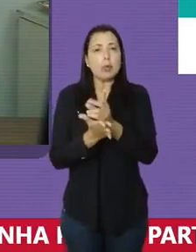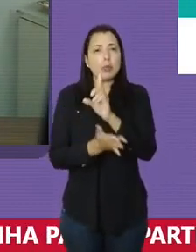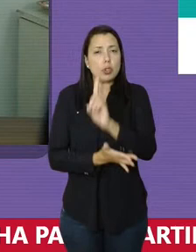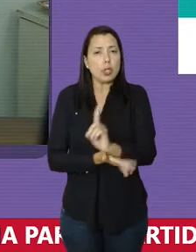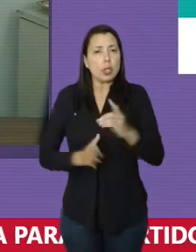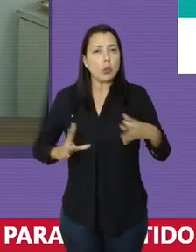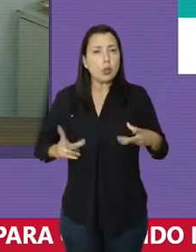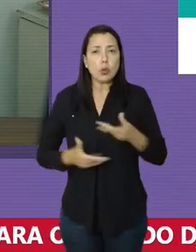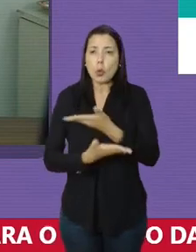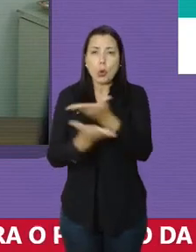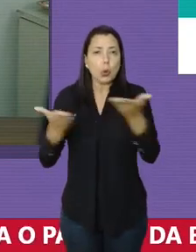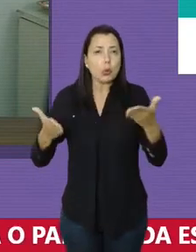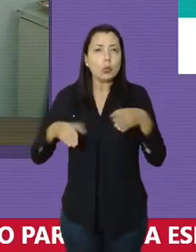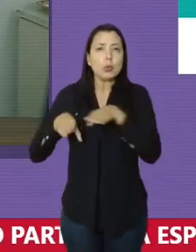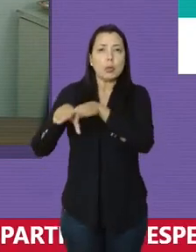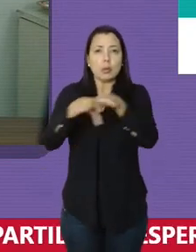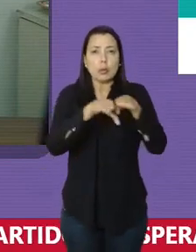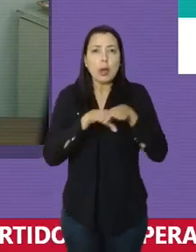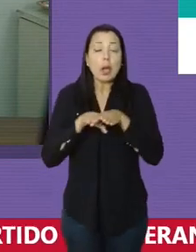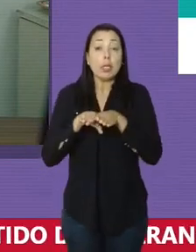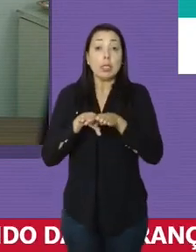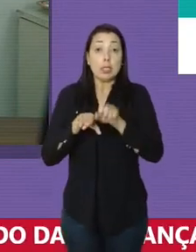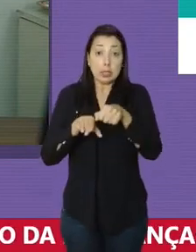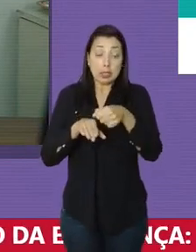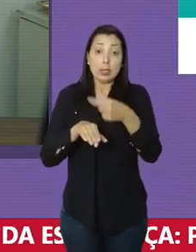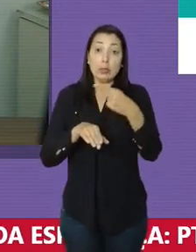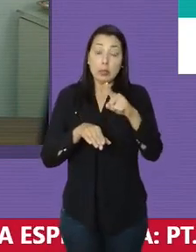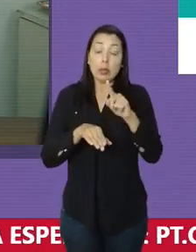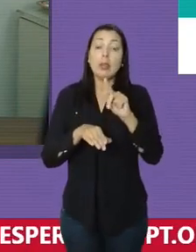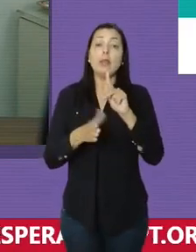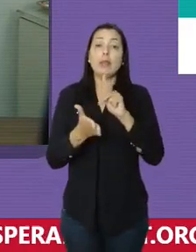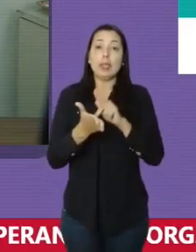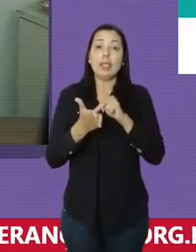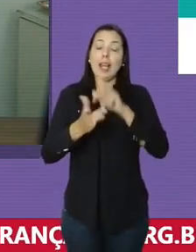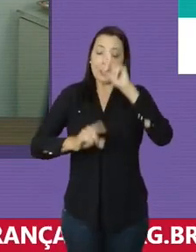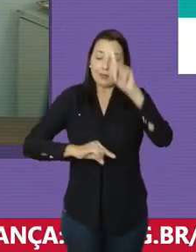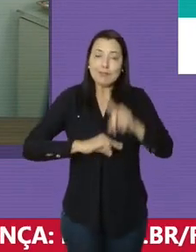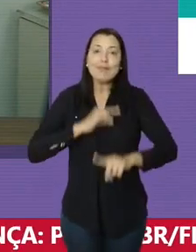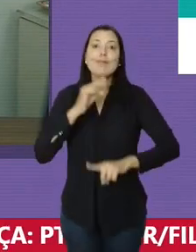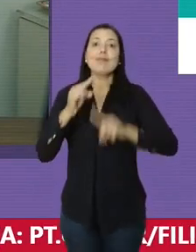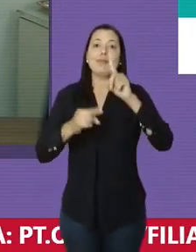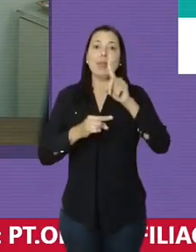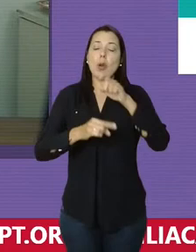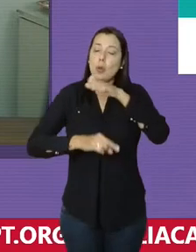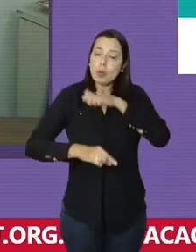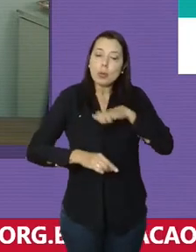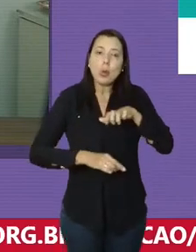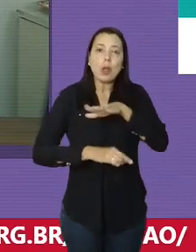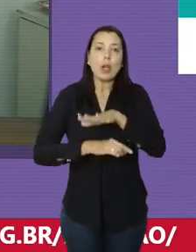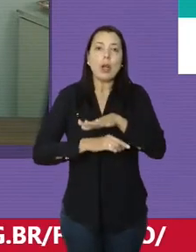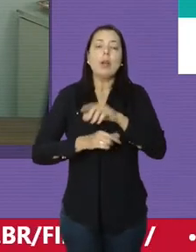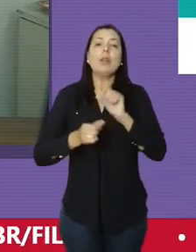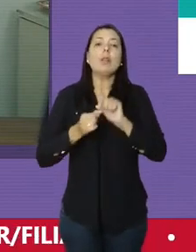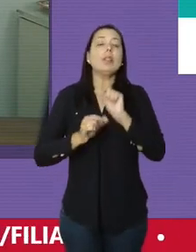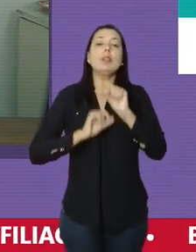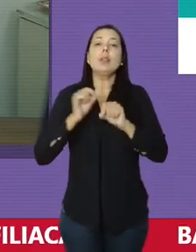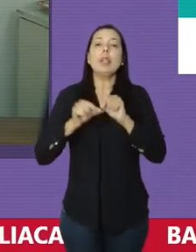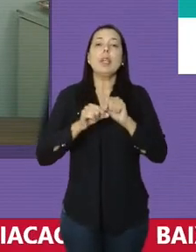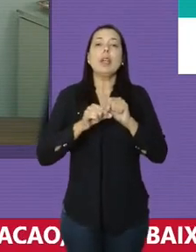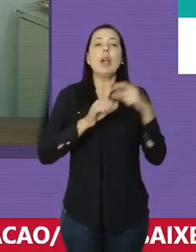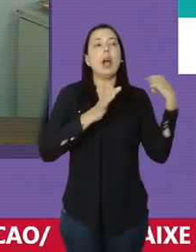de todos os trabalhadores foi uma verdadeira revolução num ambiente que reproduzia